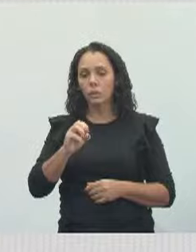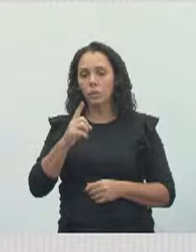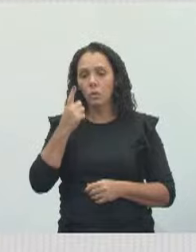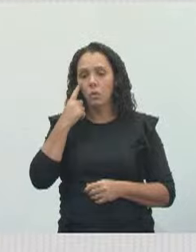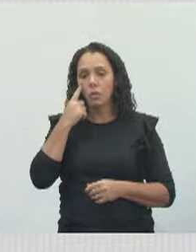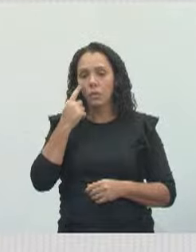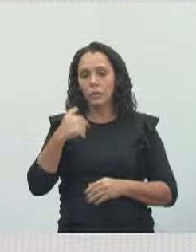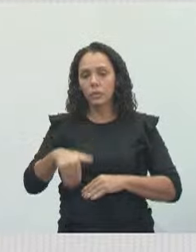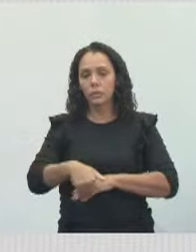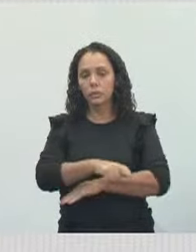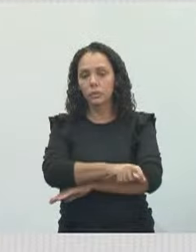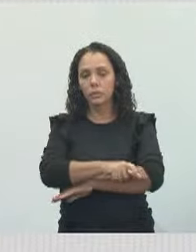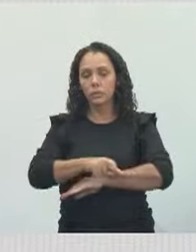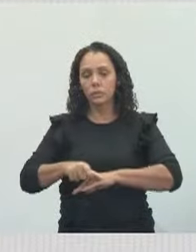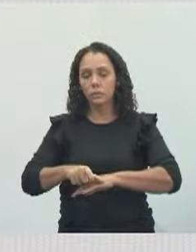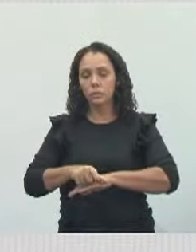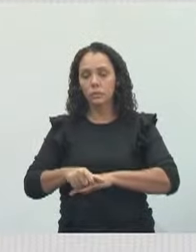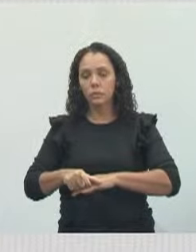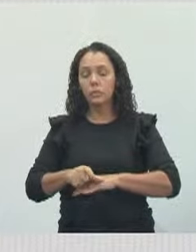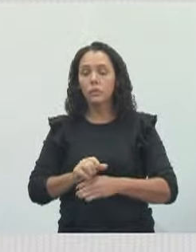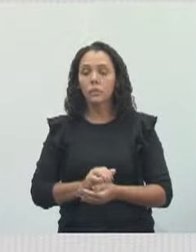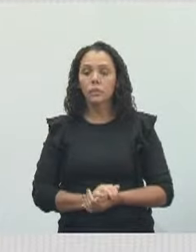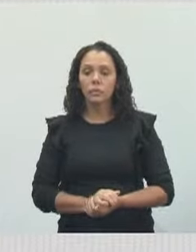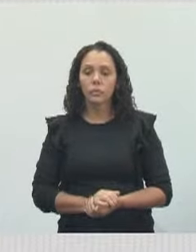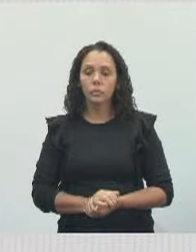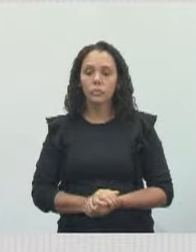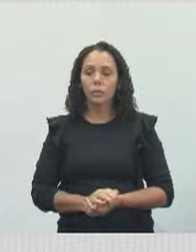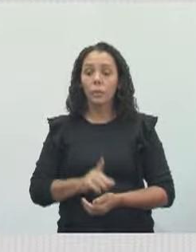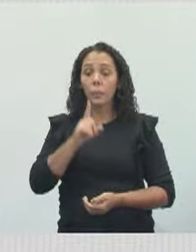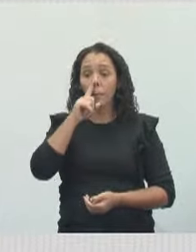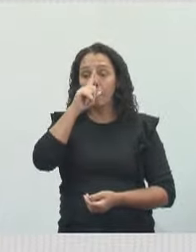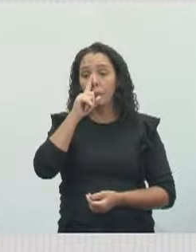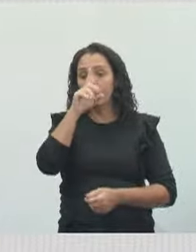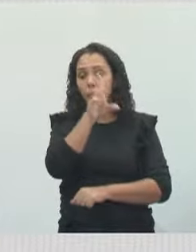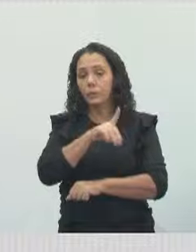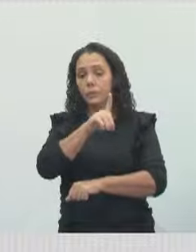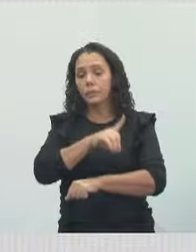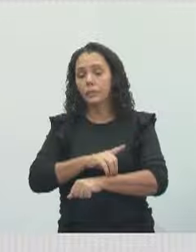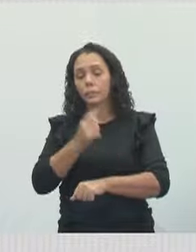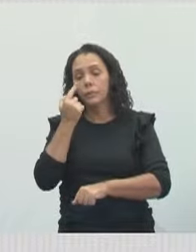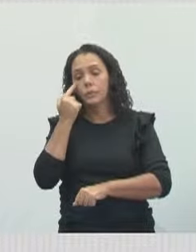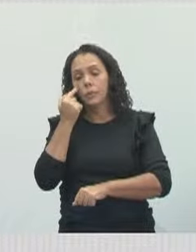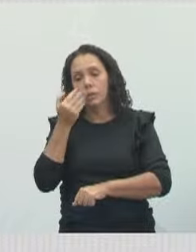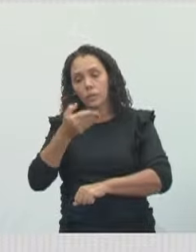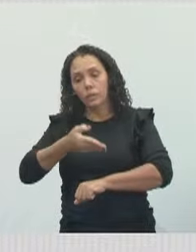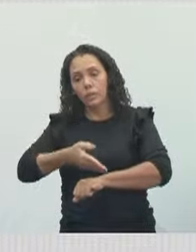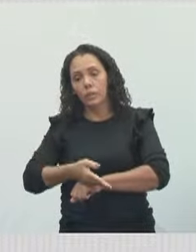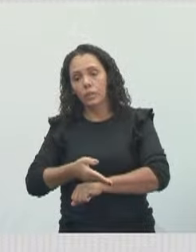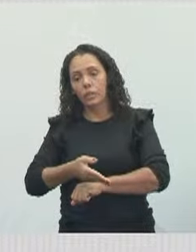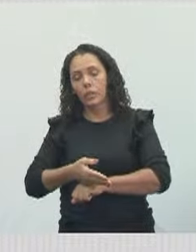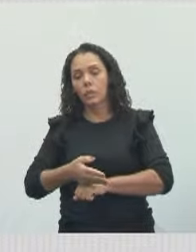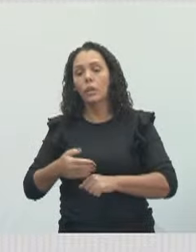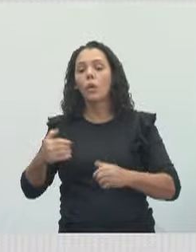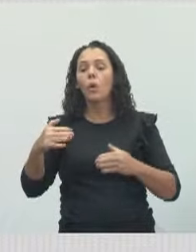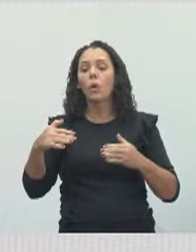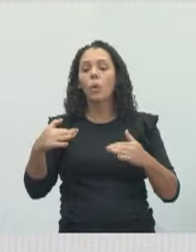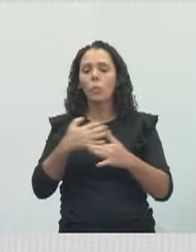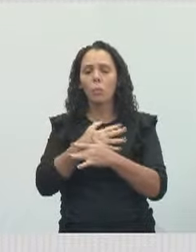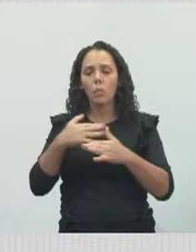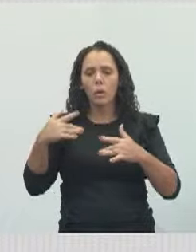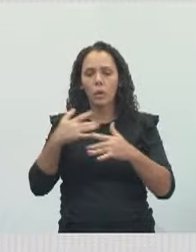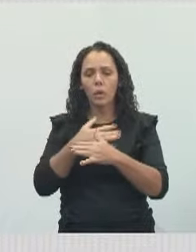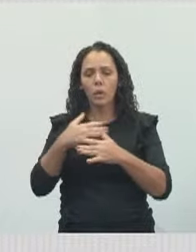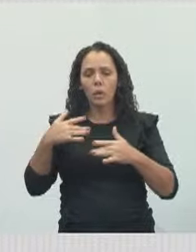A gente tem um debate muito grande, não deixaram a parada por causa da dengue, mas olha só a situação que está aqui. A avenida movimentadíssima aqui na cidade de